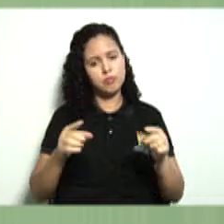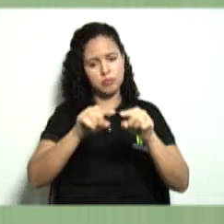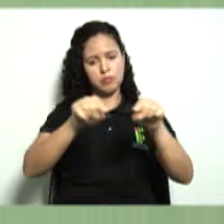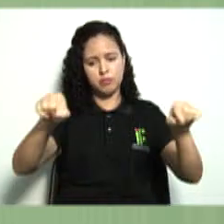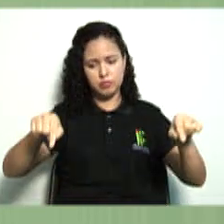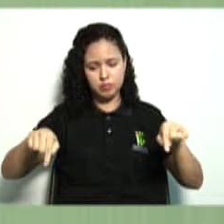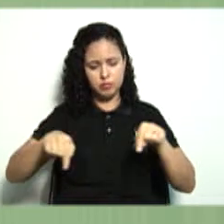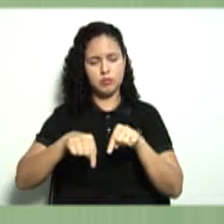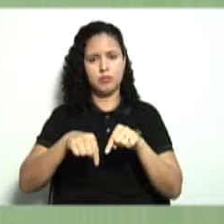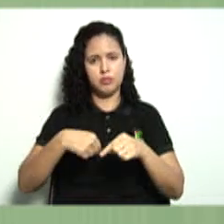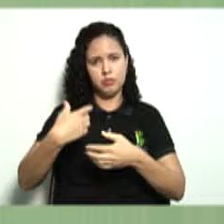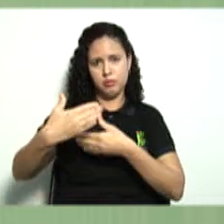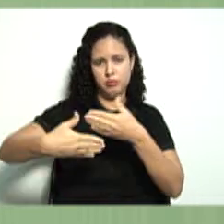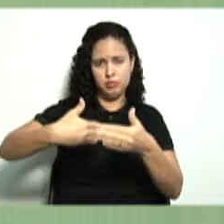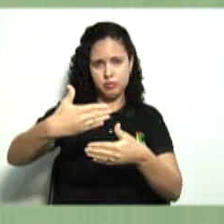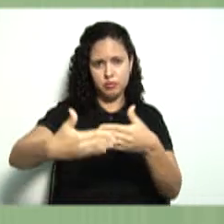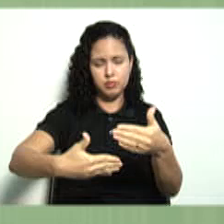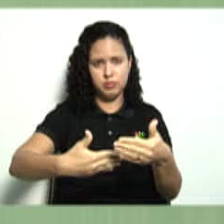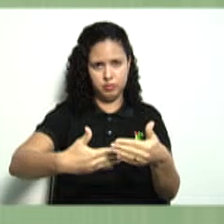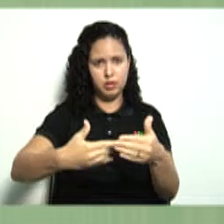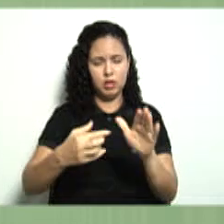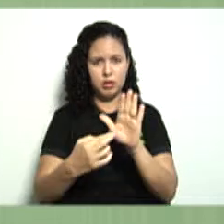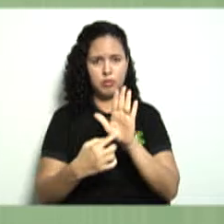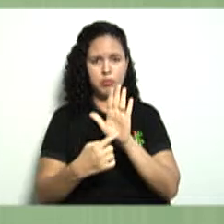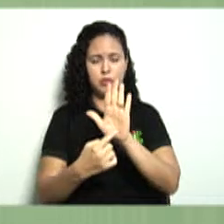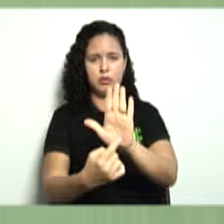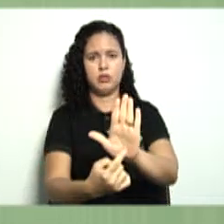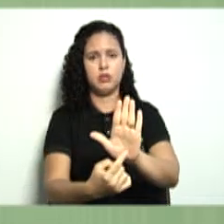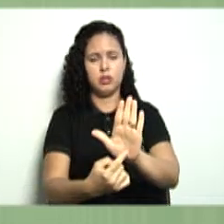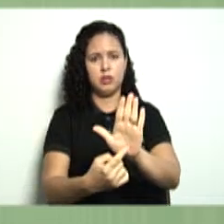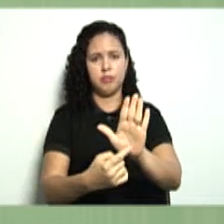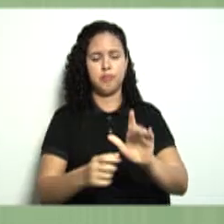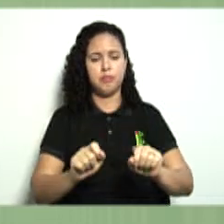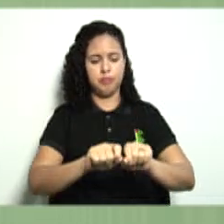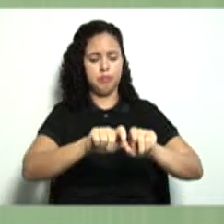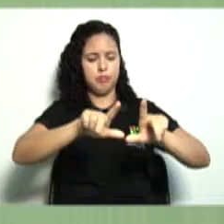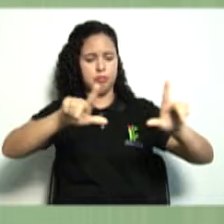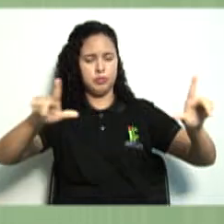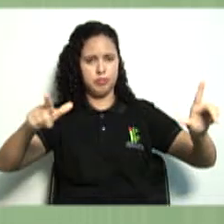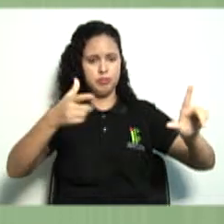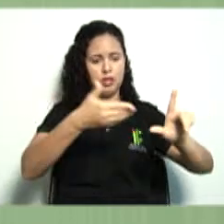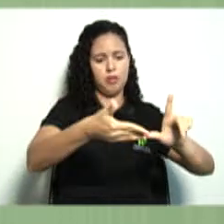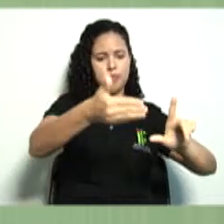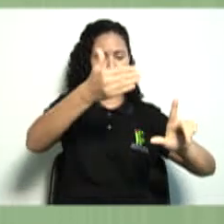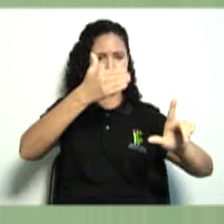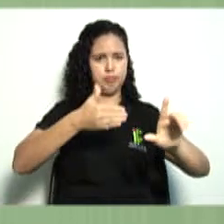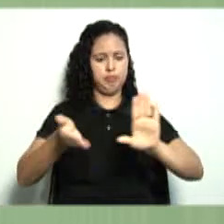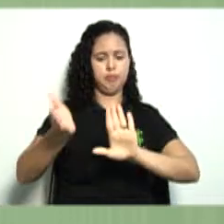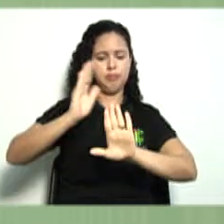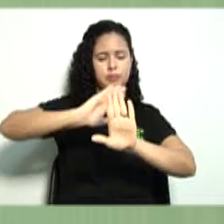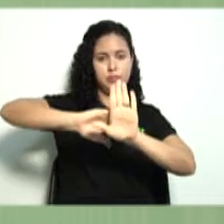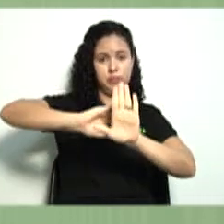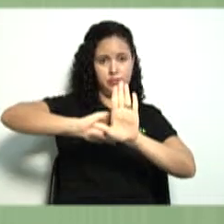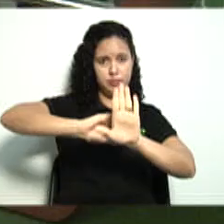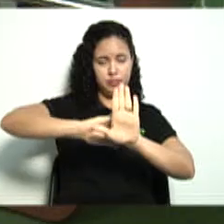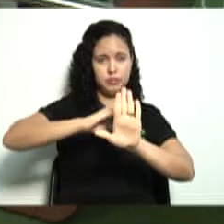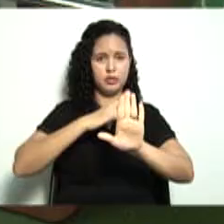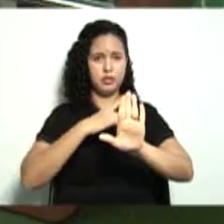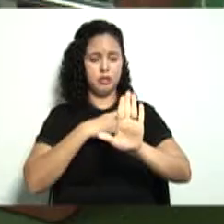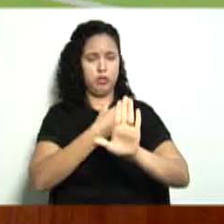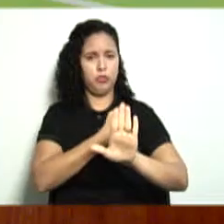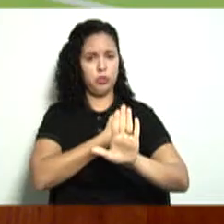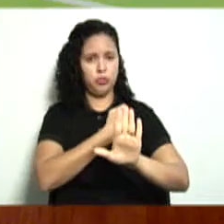desenvolvimento, mostrar logo de cara para os alunos, não é isso? Que atrás da página existe um código, não é isso? Isso, com certeza. Ali